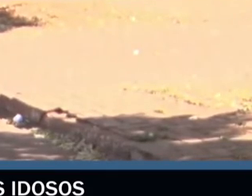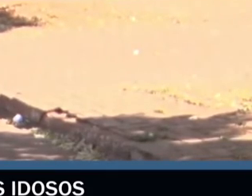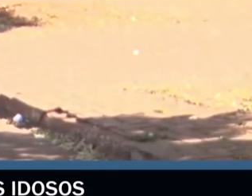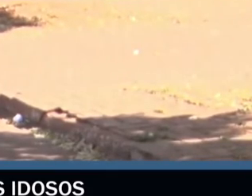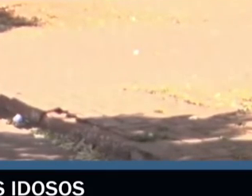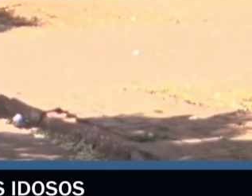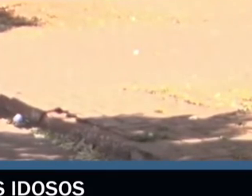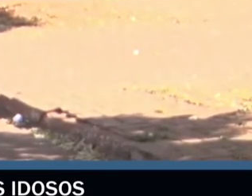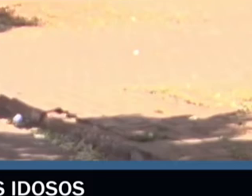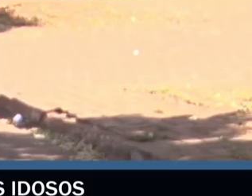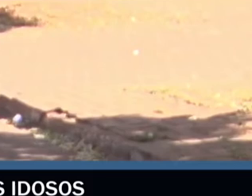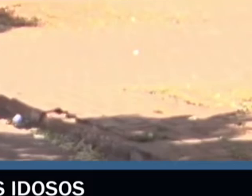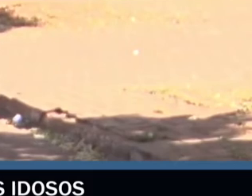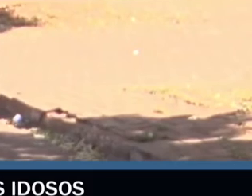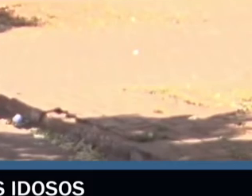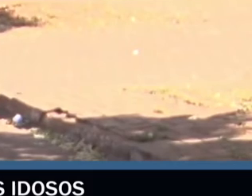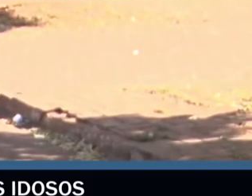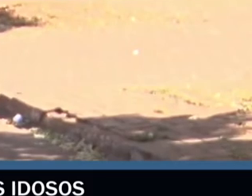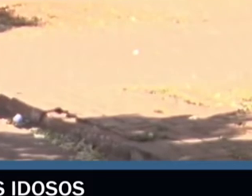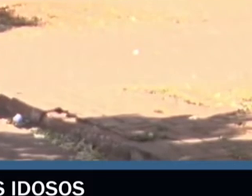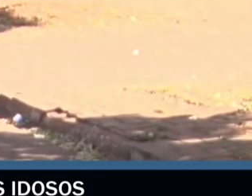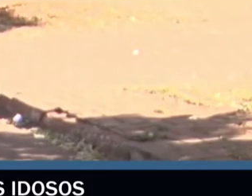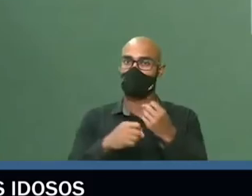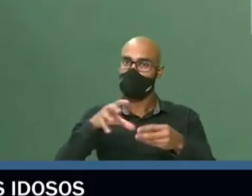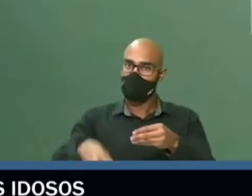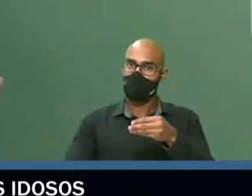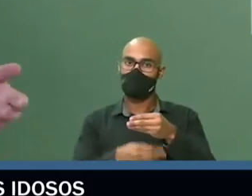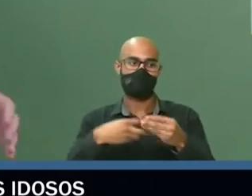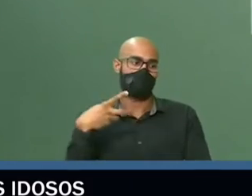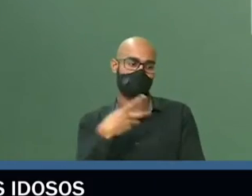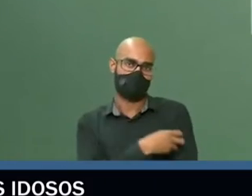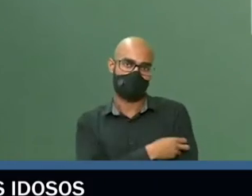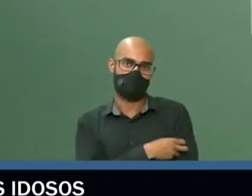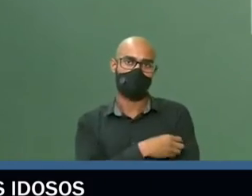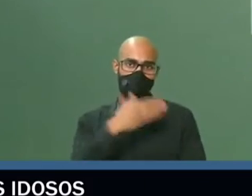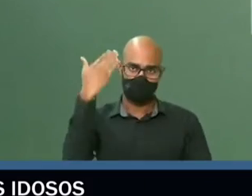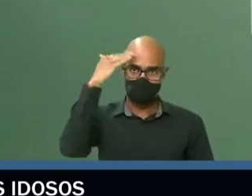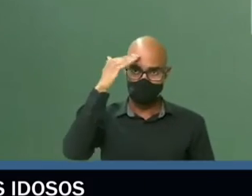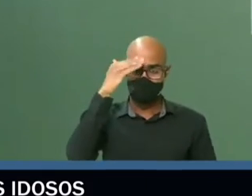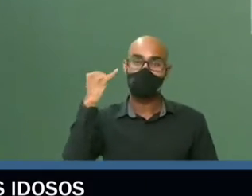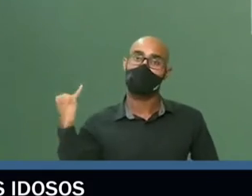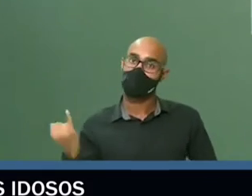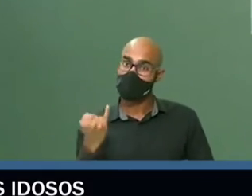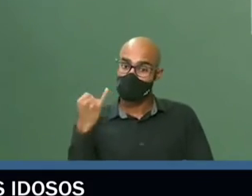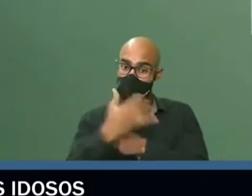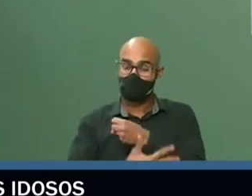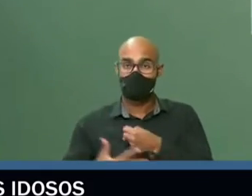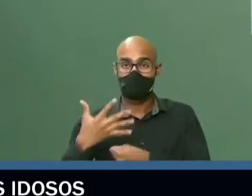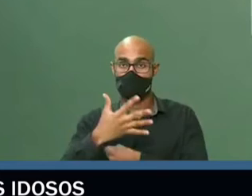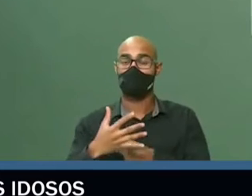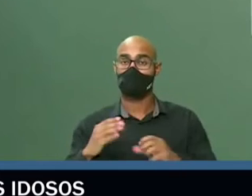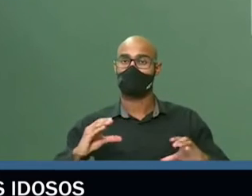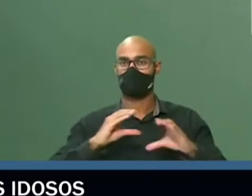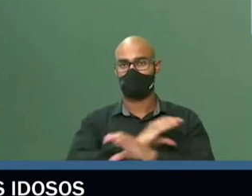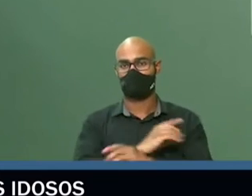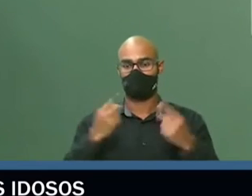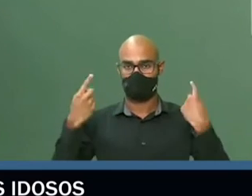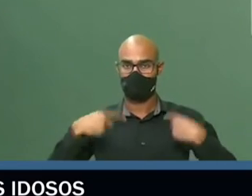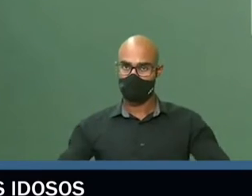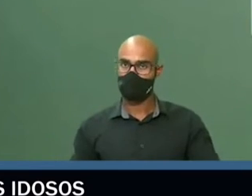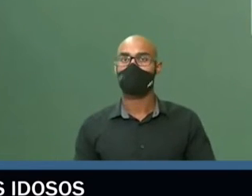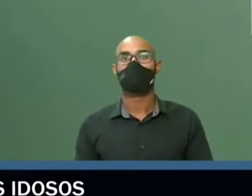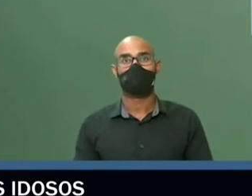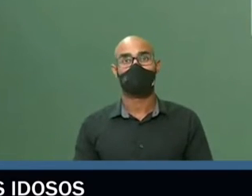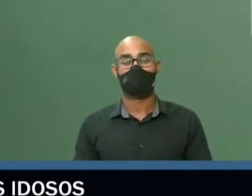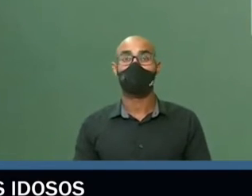serão contemplados com a dose de reforço. Vamos antecipar para que sejamos o primeiro estado do país a